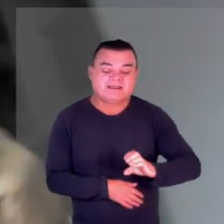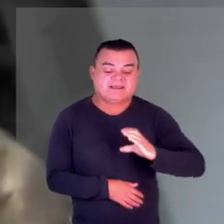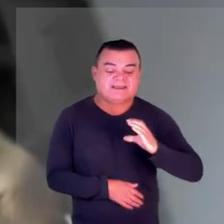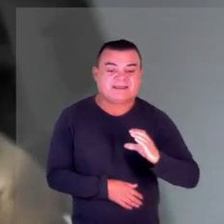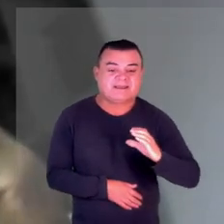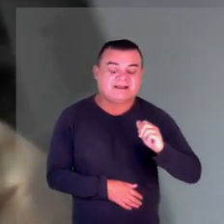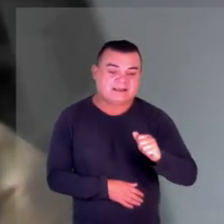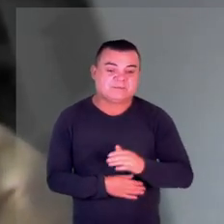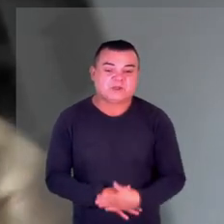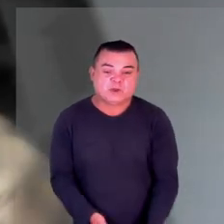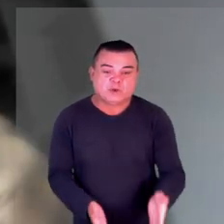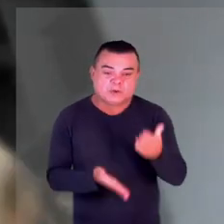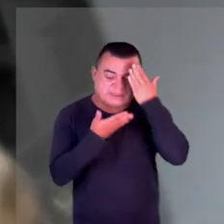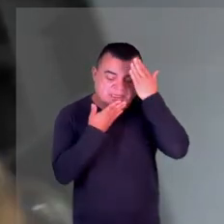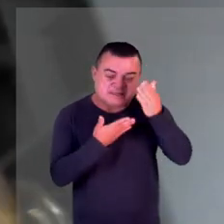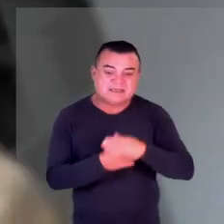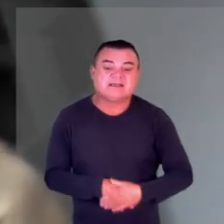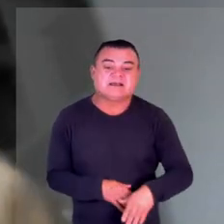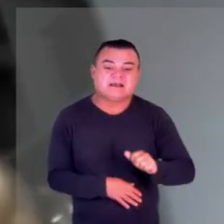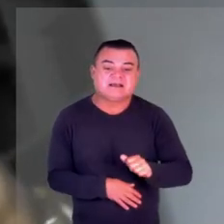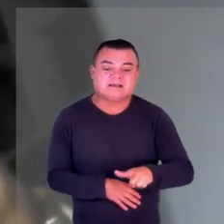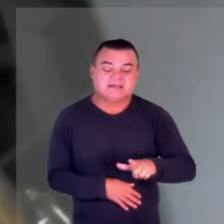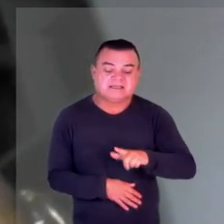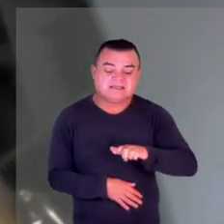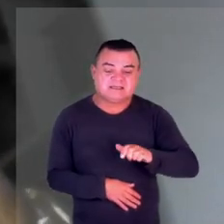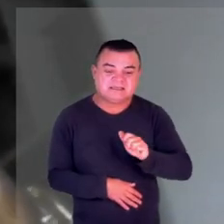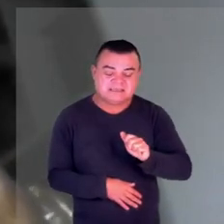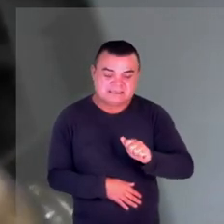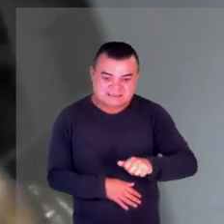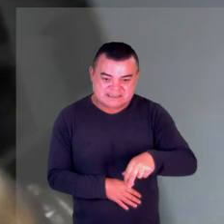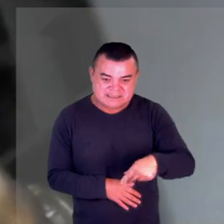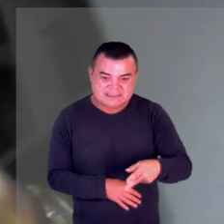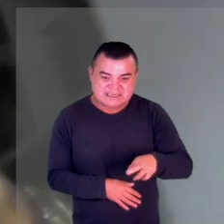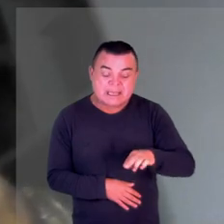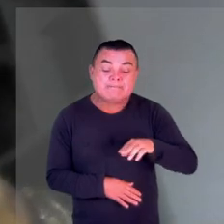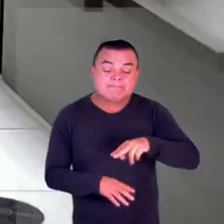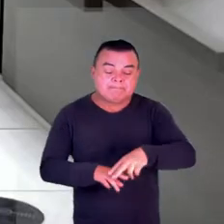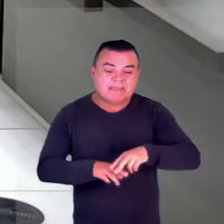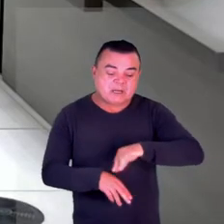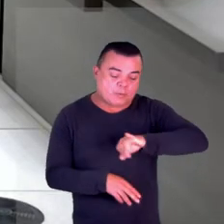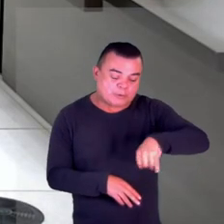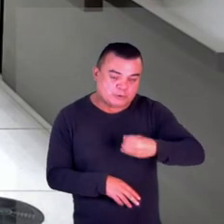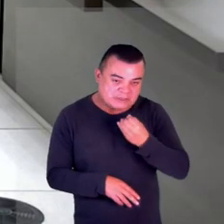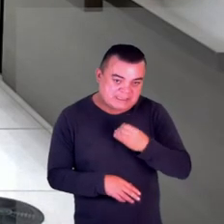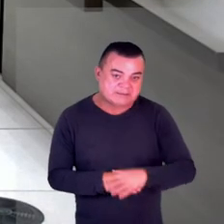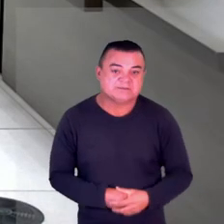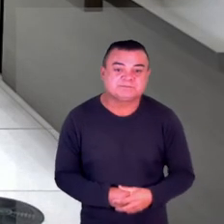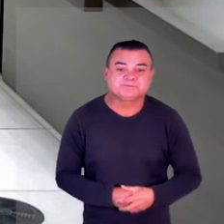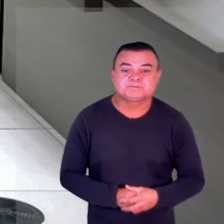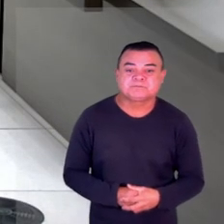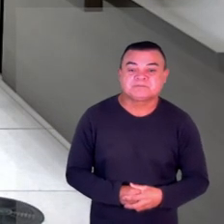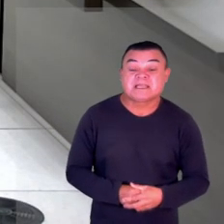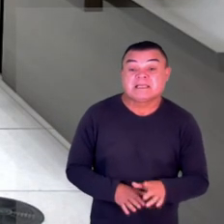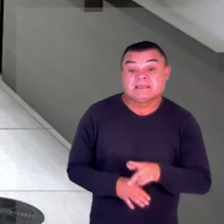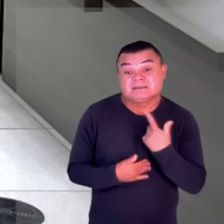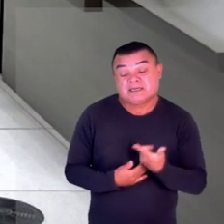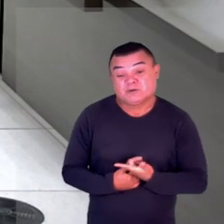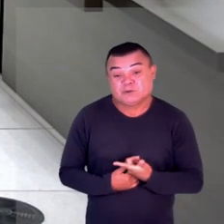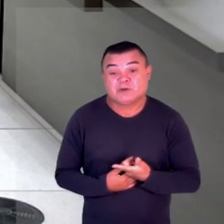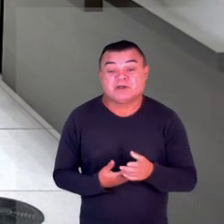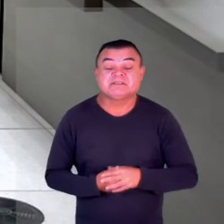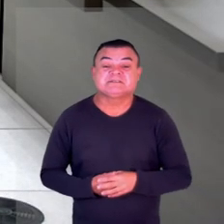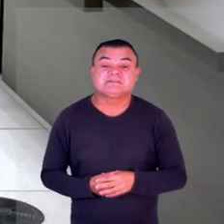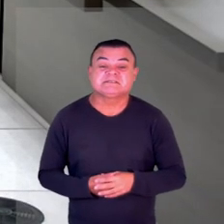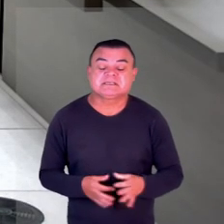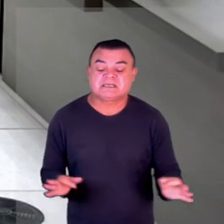Muito obrigada querida Alessandra por essa oportunidade bom eh nós encerramos a fase